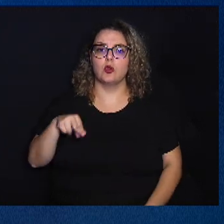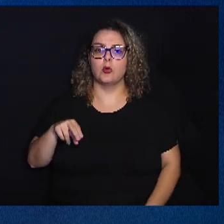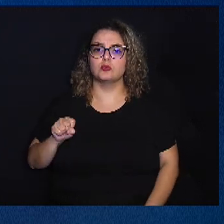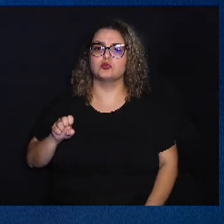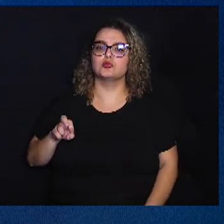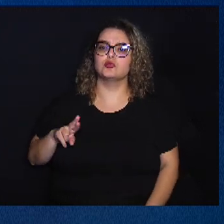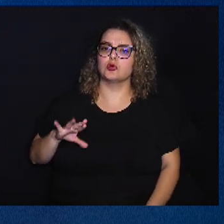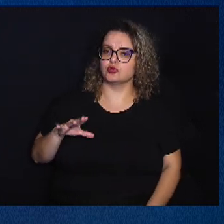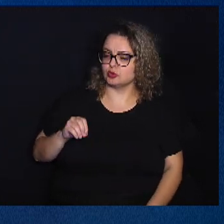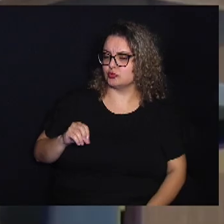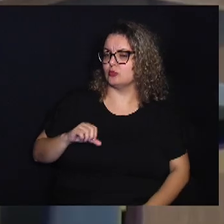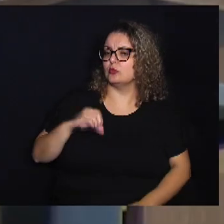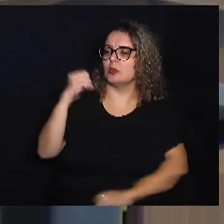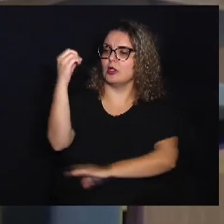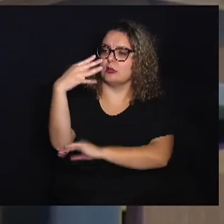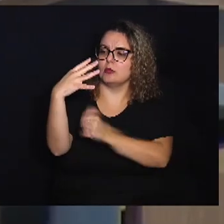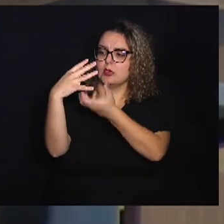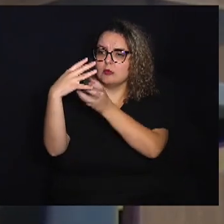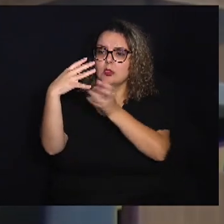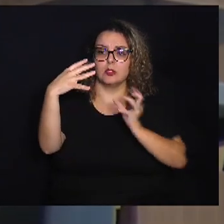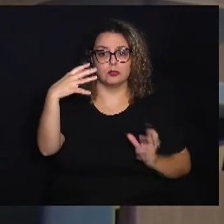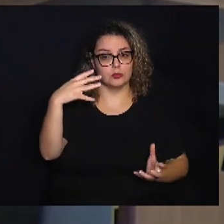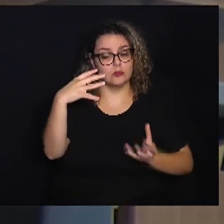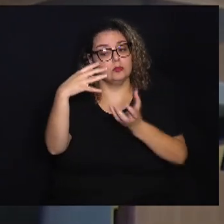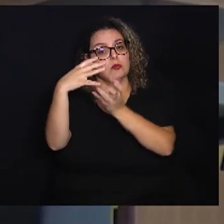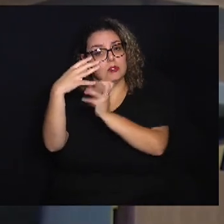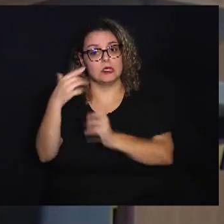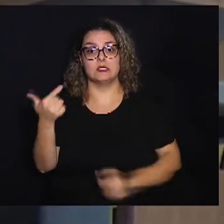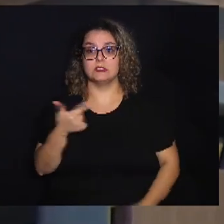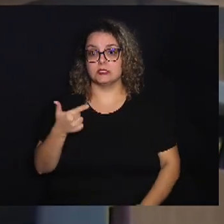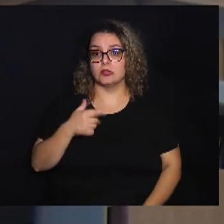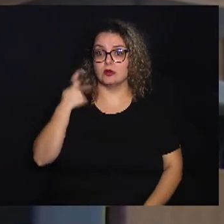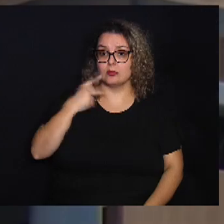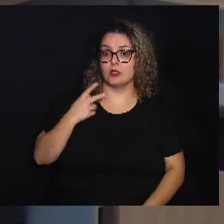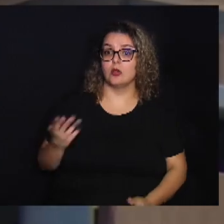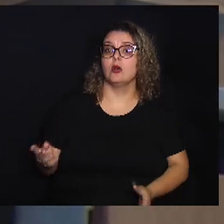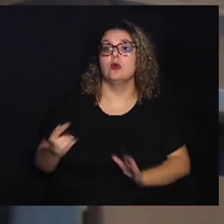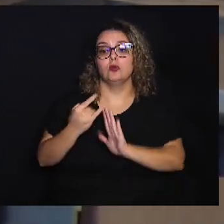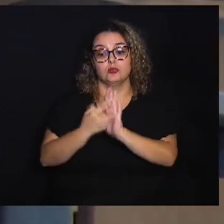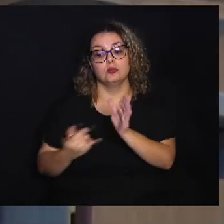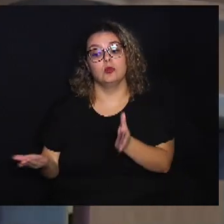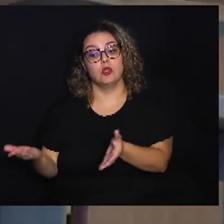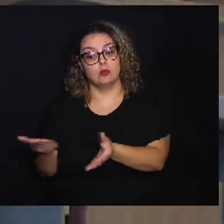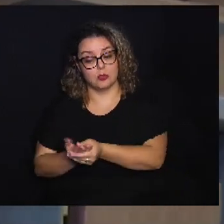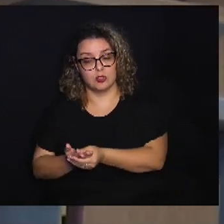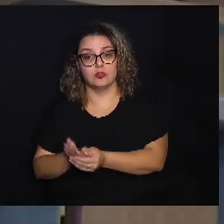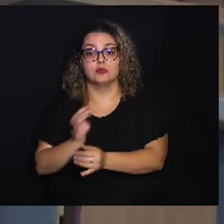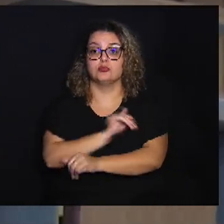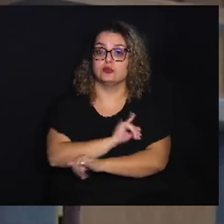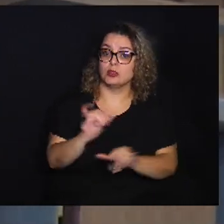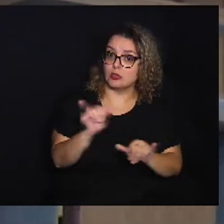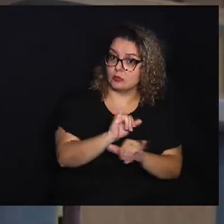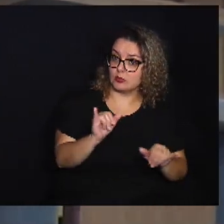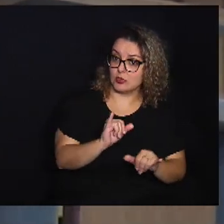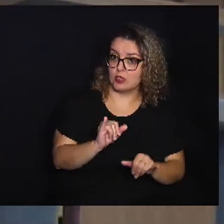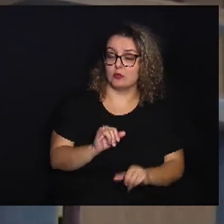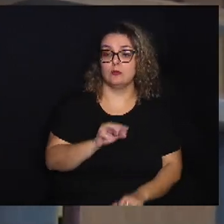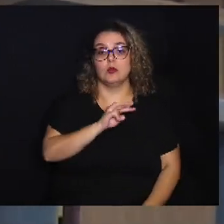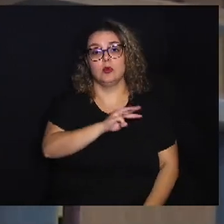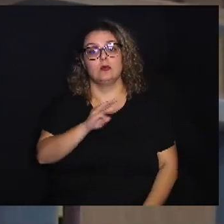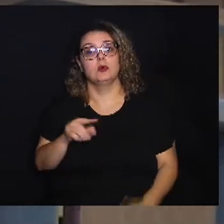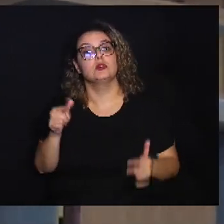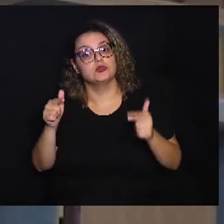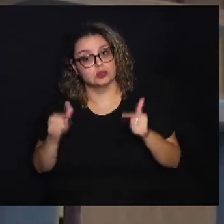de lâmpadas em Campinas. Segundo a parlamentar, o documento foi protocolado a partir de uma notícia publicada por um site